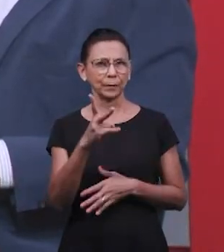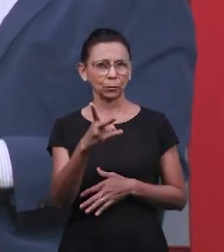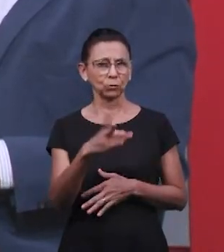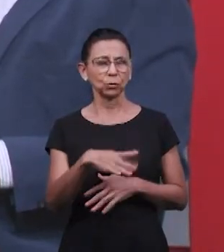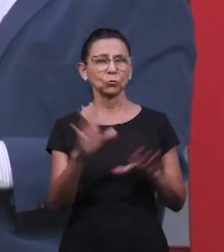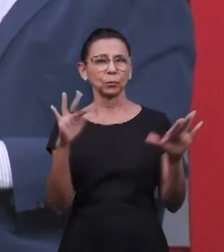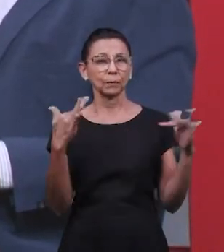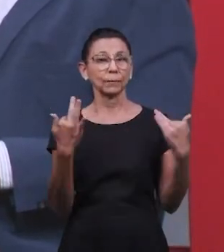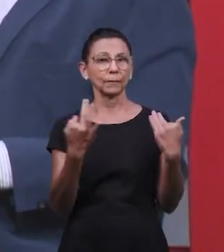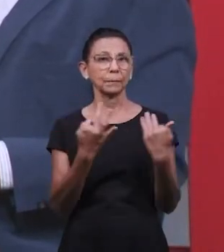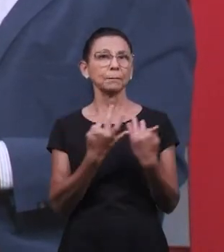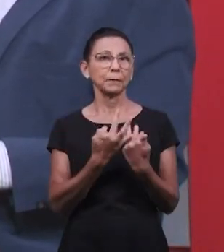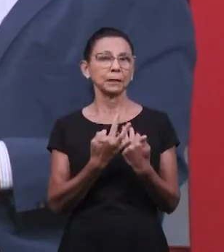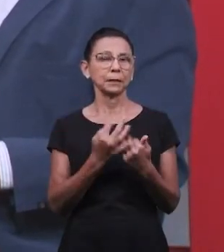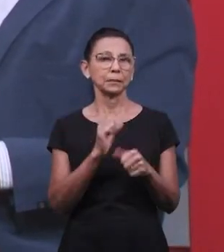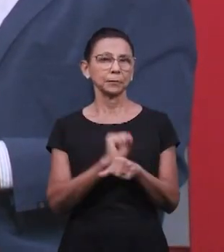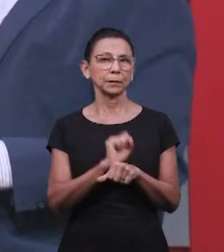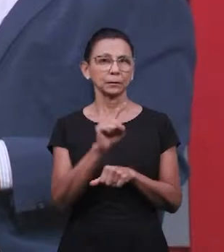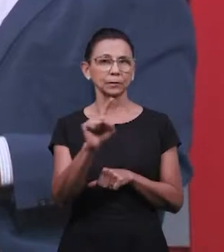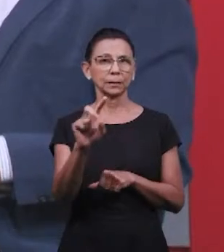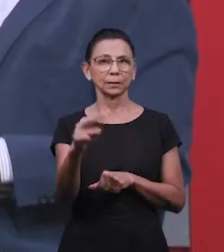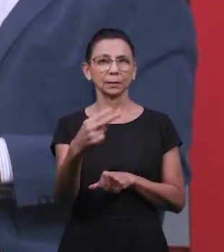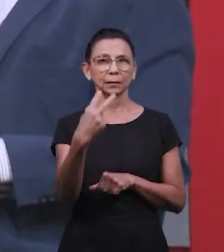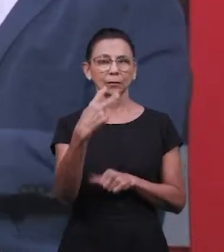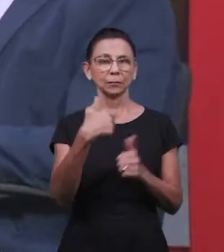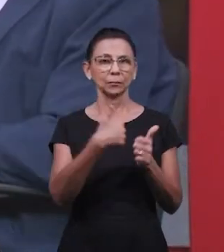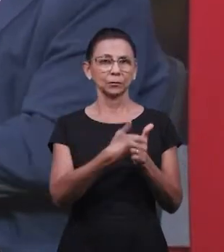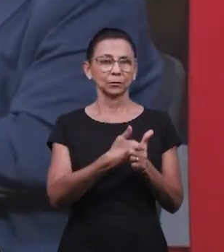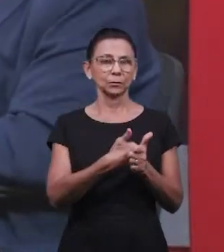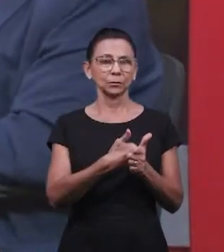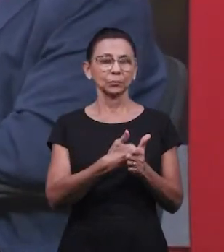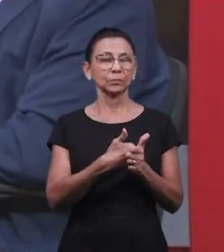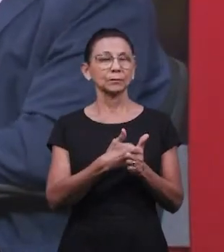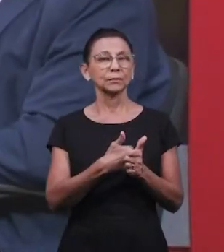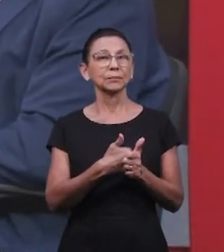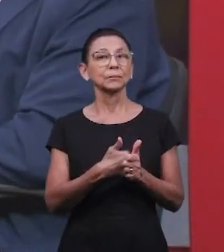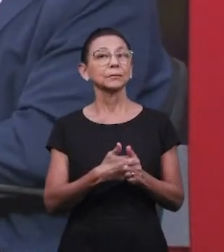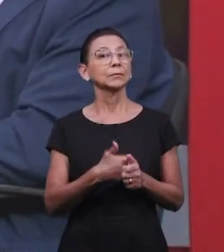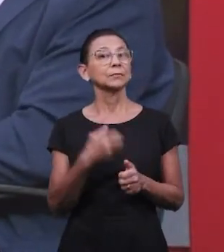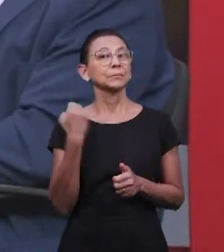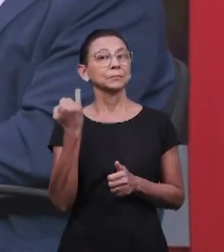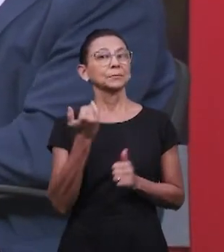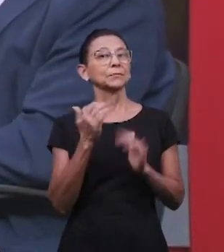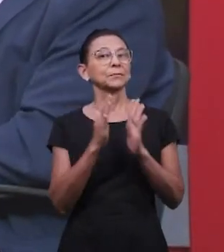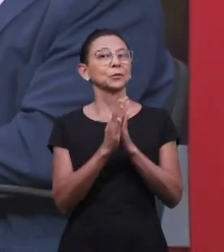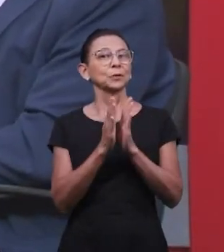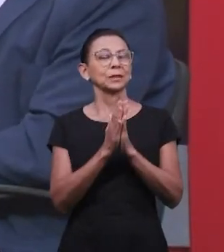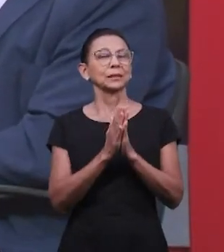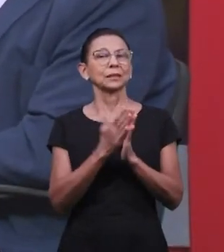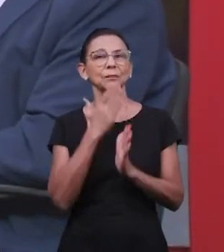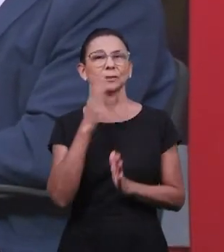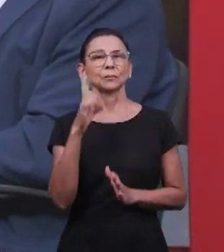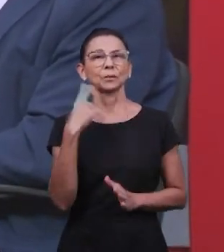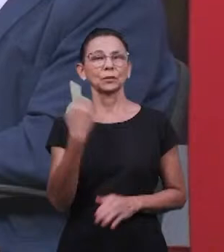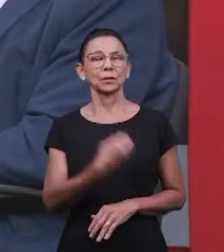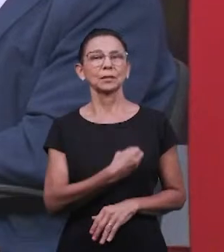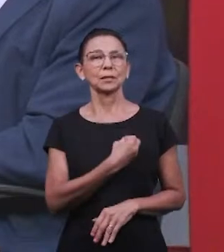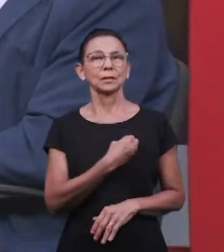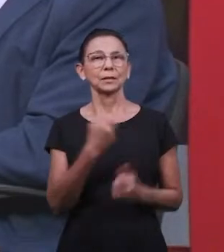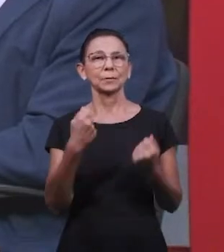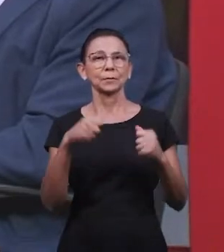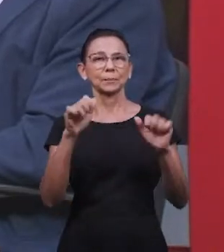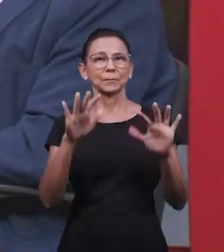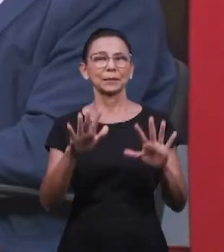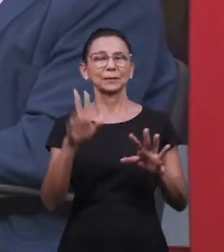e esperamos que você continue nos acompanhando, mas sobretudo orando por nós, porque nós precisamos da bênção do Senhor. Amém? Deus, amém.